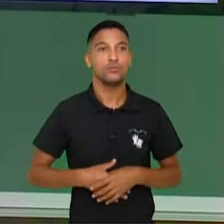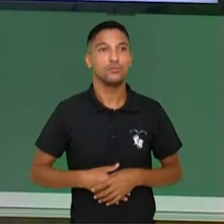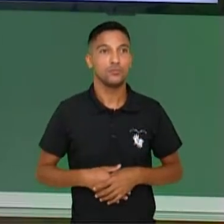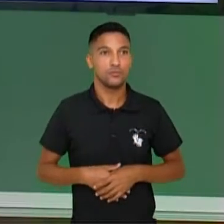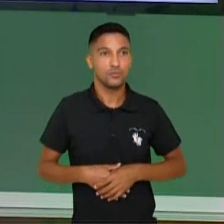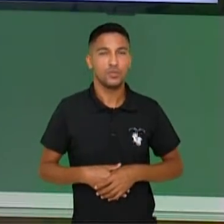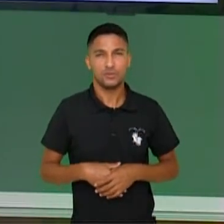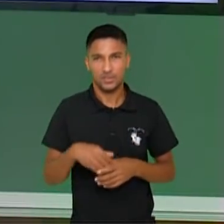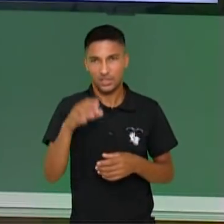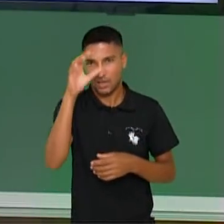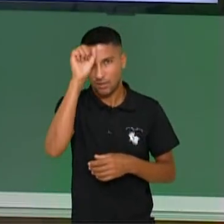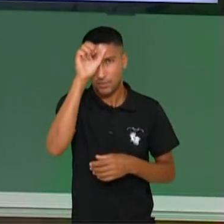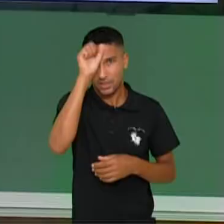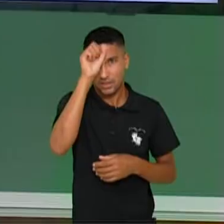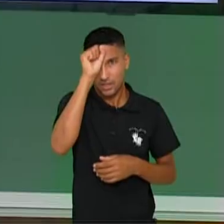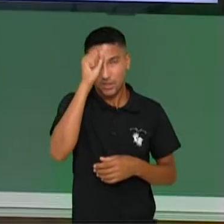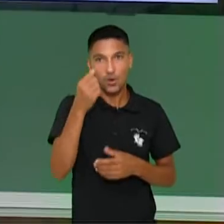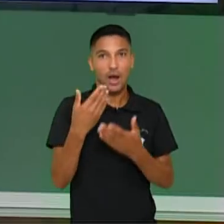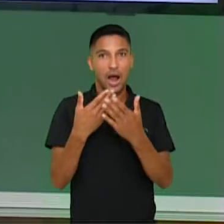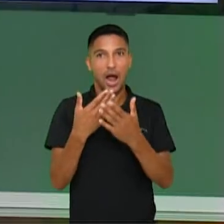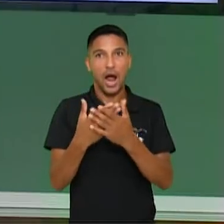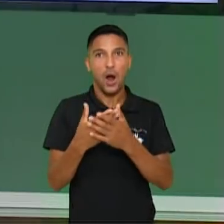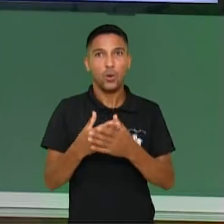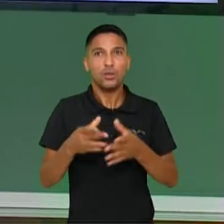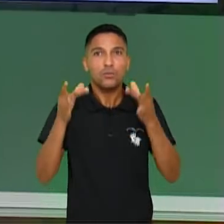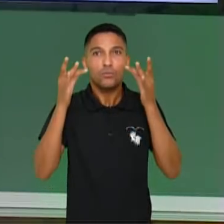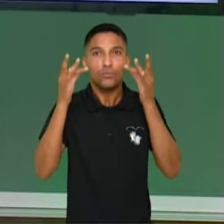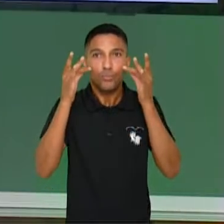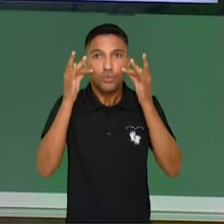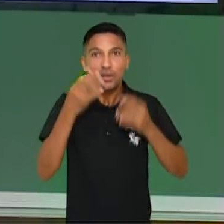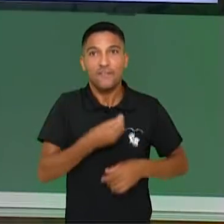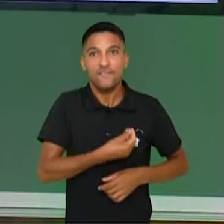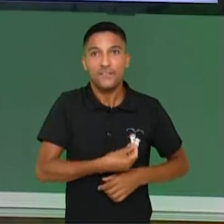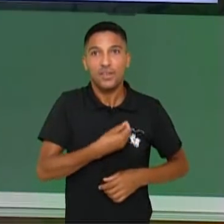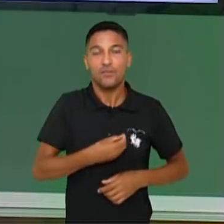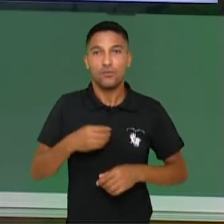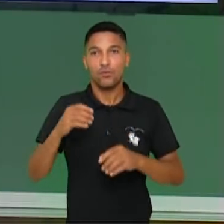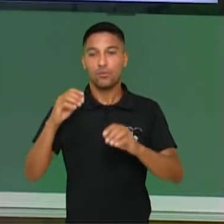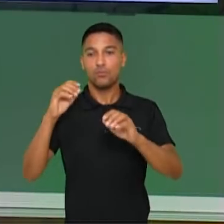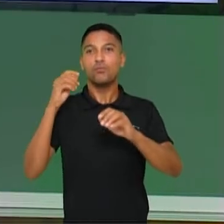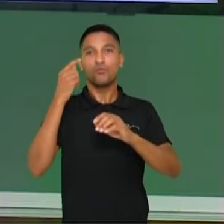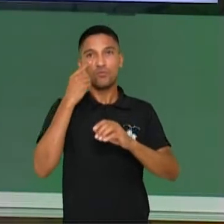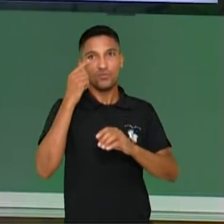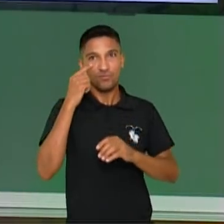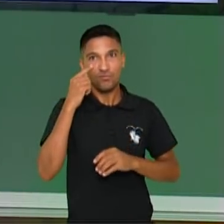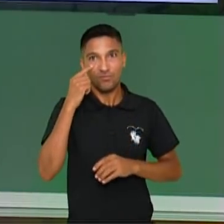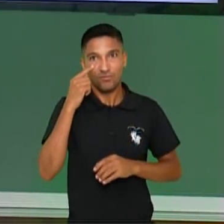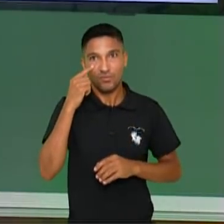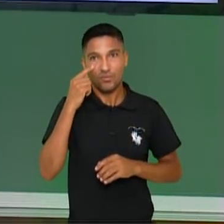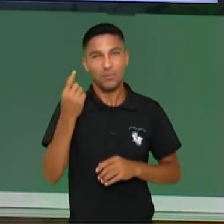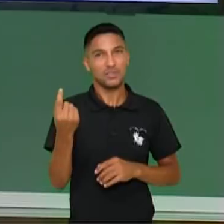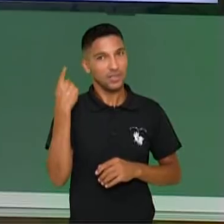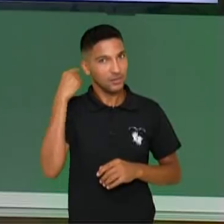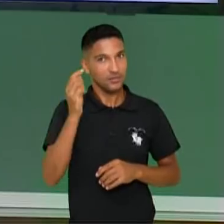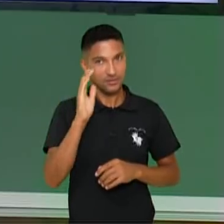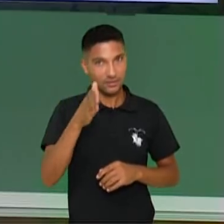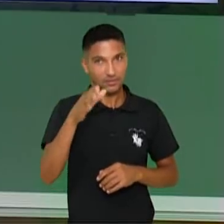uma radiografia na nossa aula ao vivo. Por que algumas imagens ficam claras e outras escuras? Reveja essa